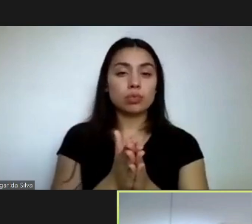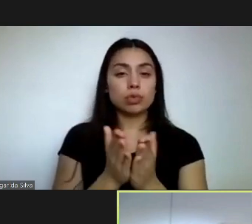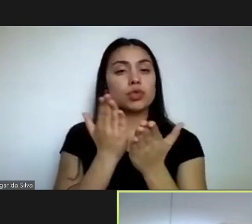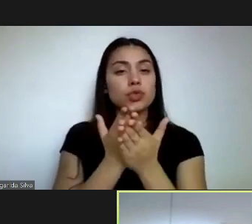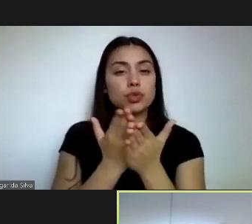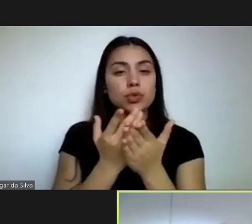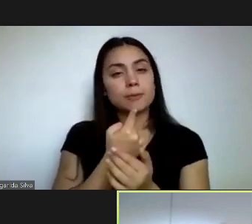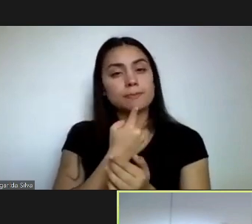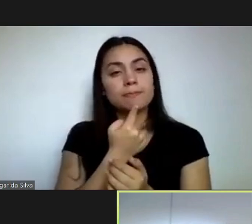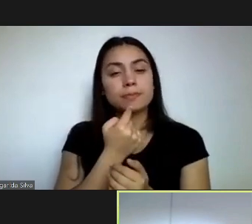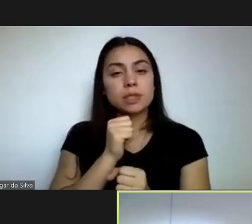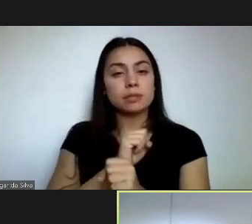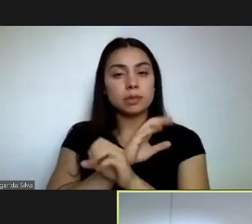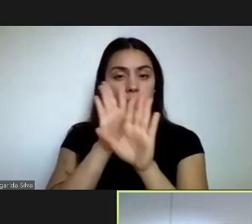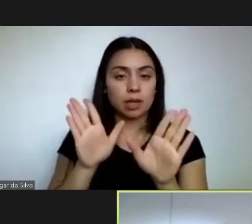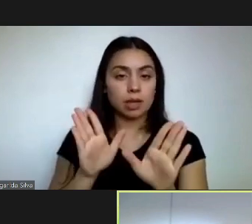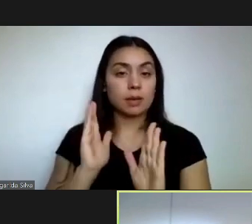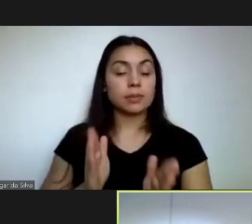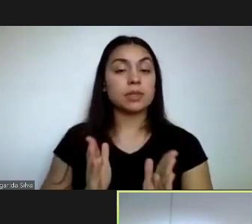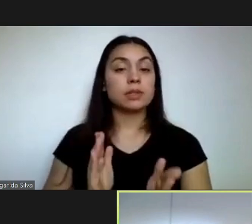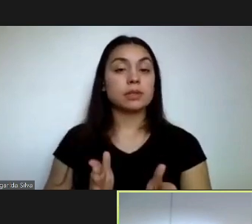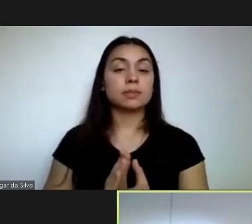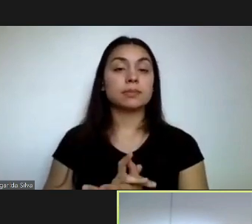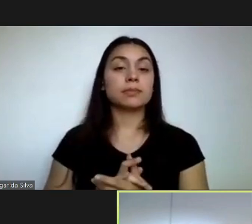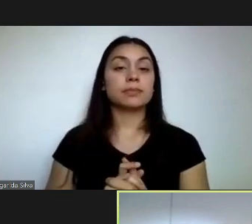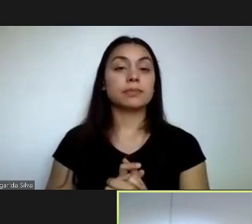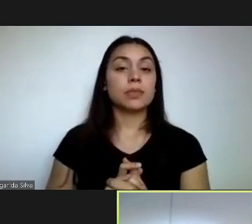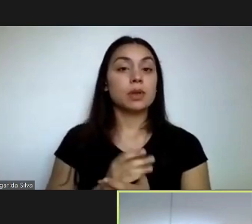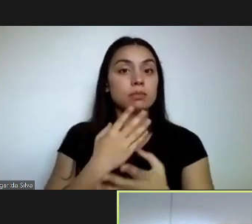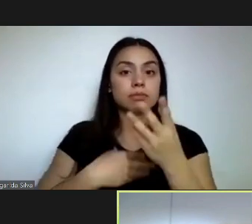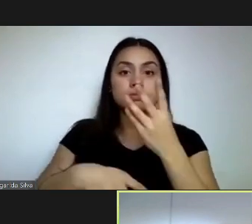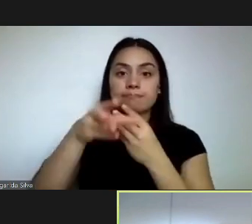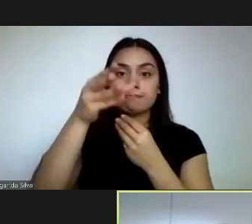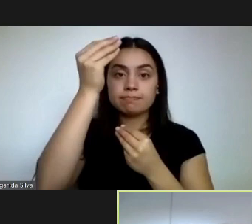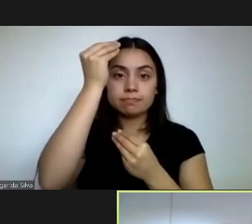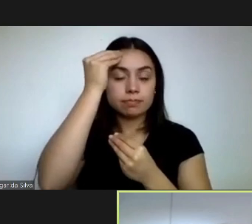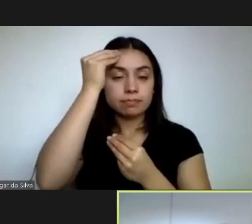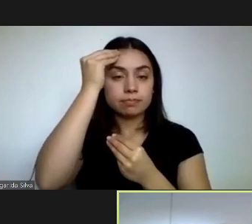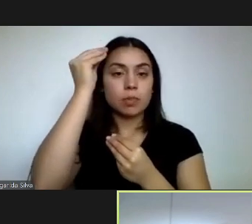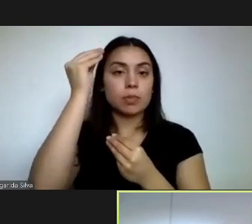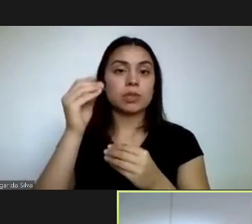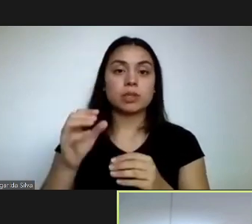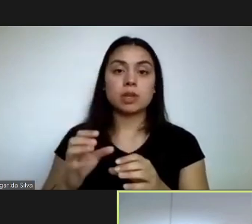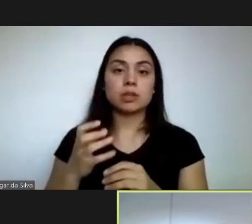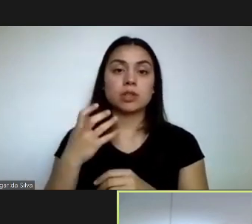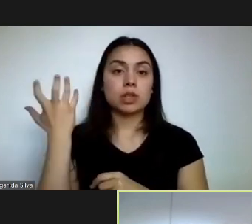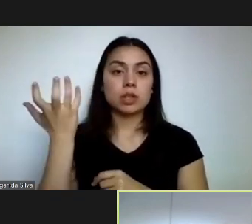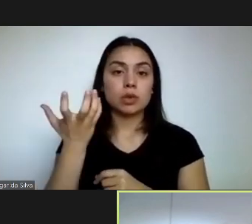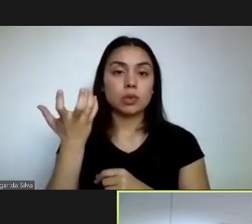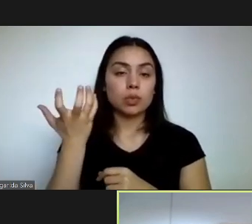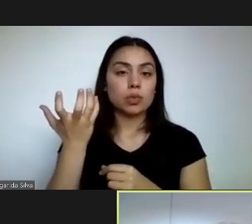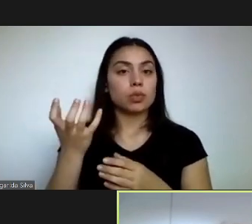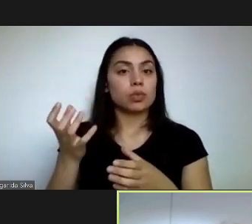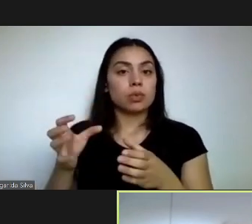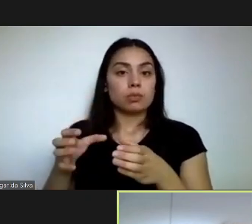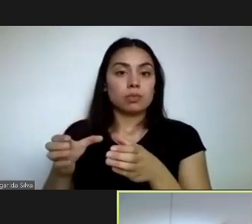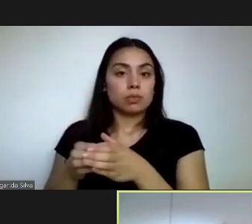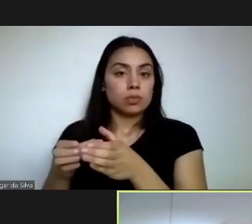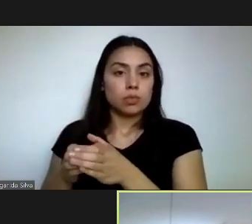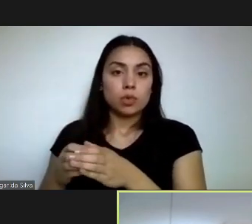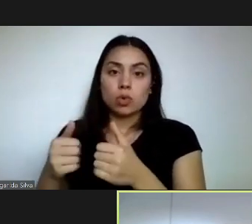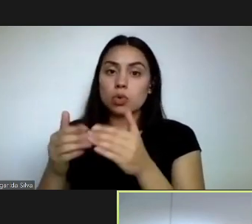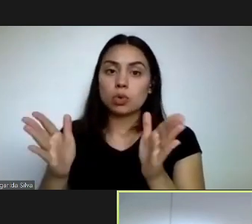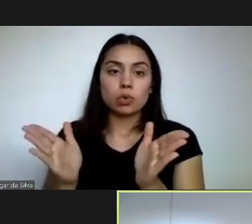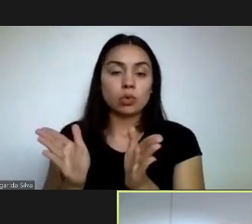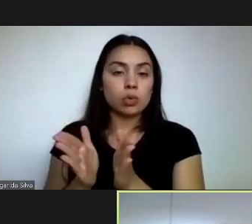disciplina de cidadania e desenvolvimento. Uma aprendizagem que se quer de toda a comunidade e que se quer de mãos na massa, não se